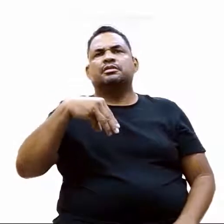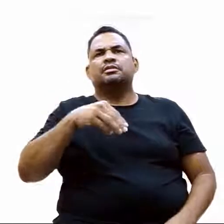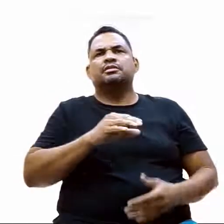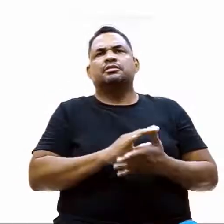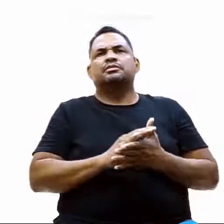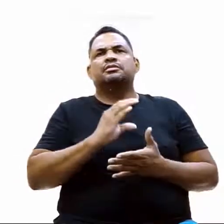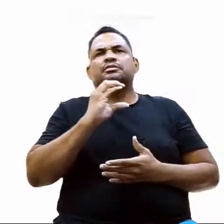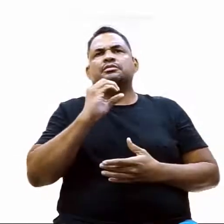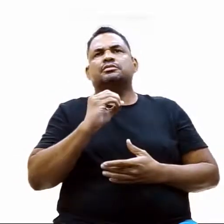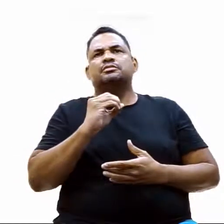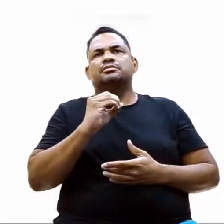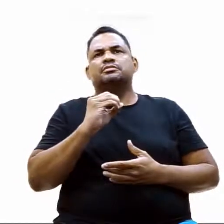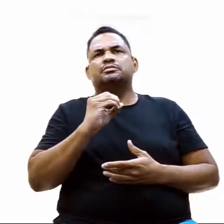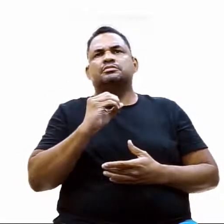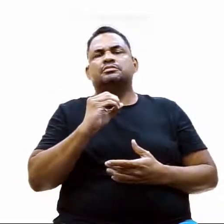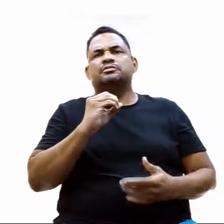oxigênio,